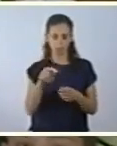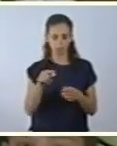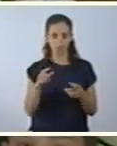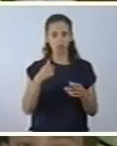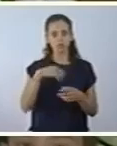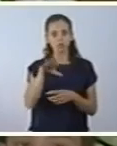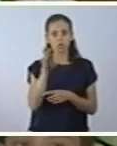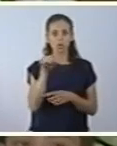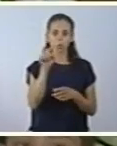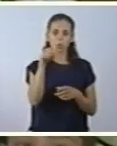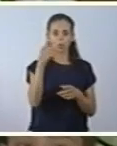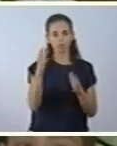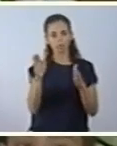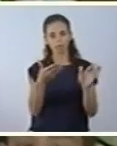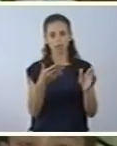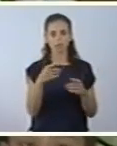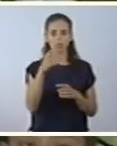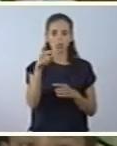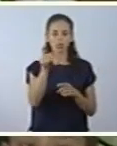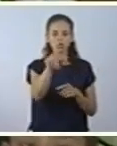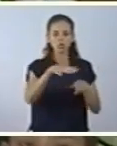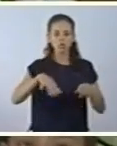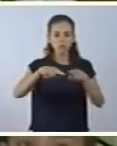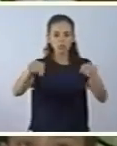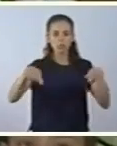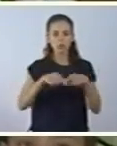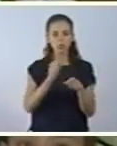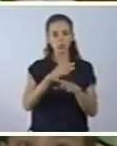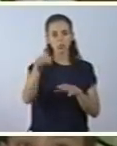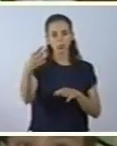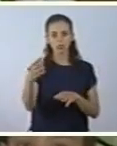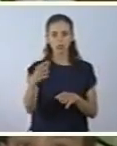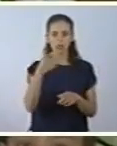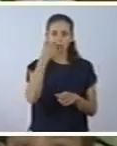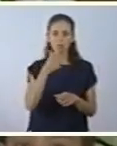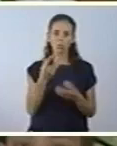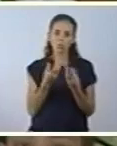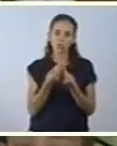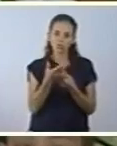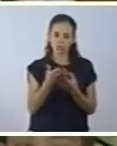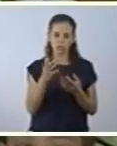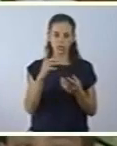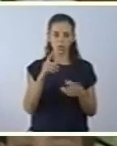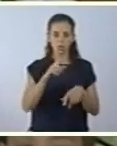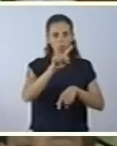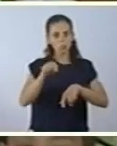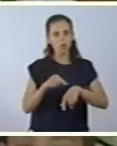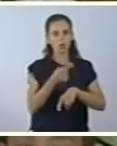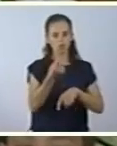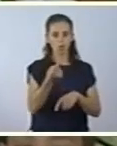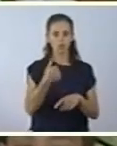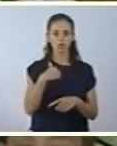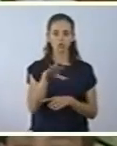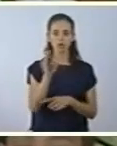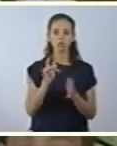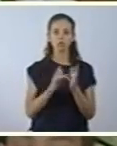uma outra parte, escolhemos um outro espaço, escolhemos uma outra pessoa para estarmos com Ele durante uma horinha,